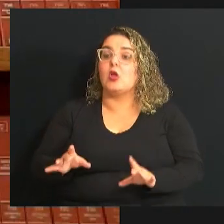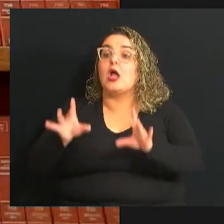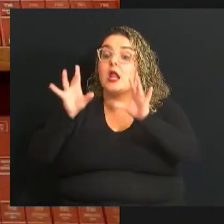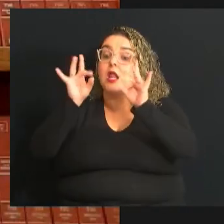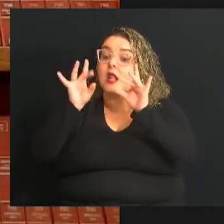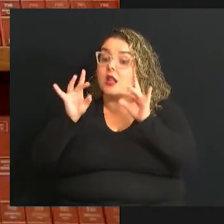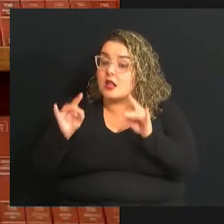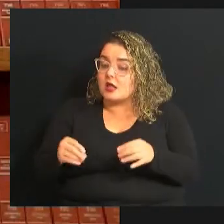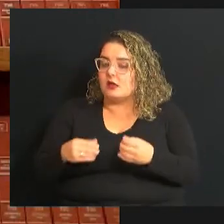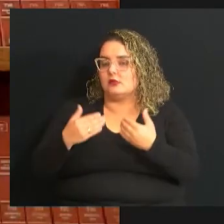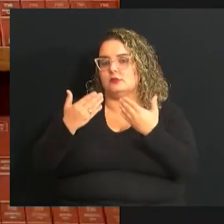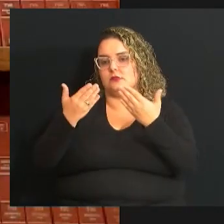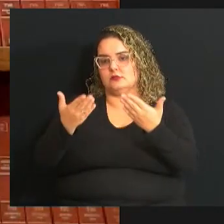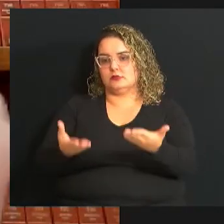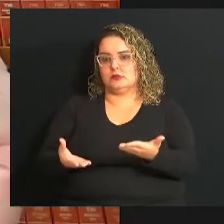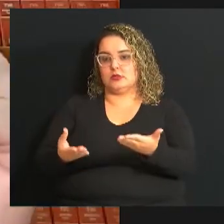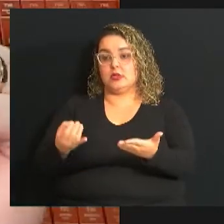dê negativo.